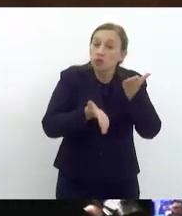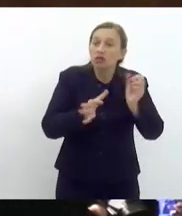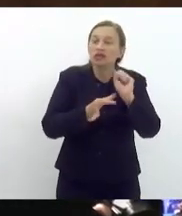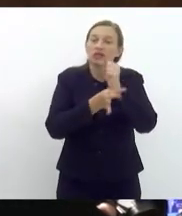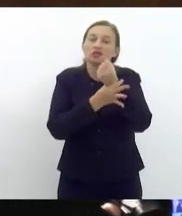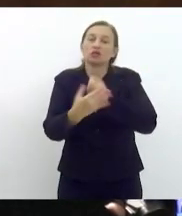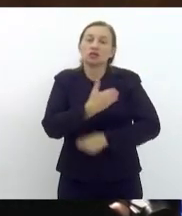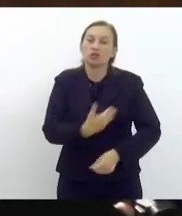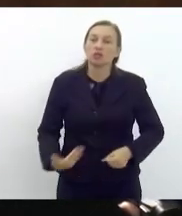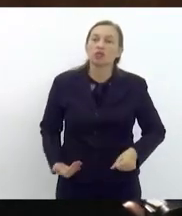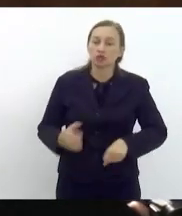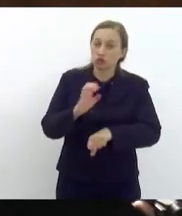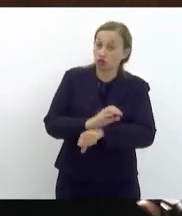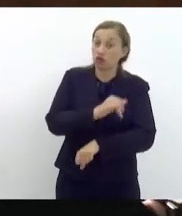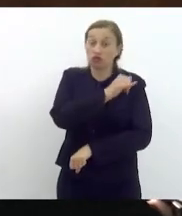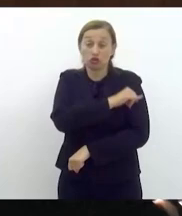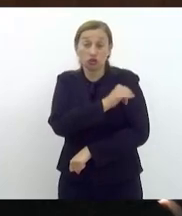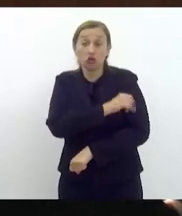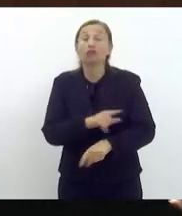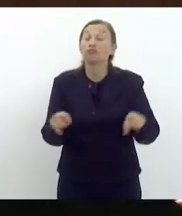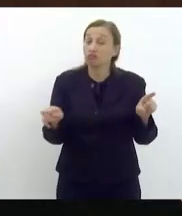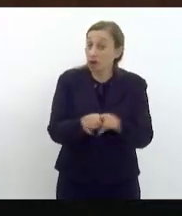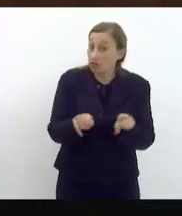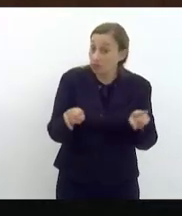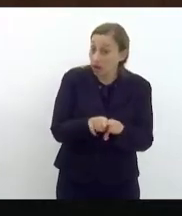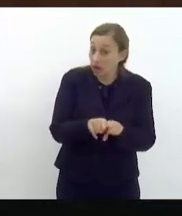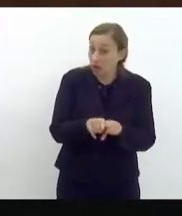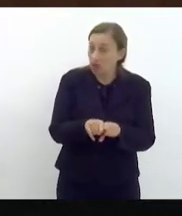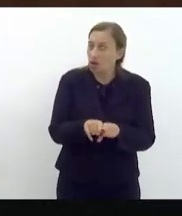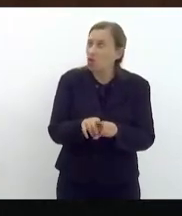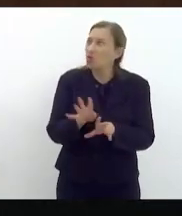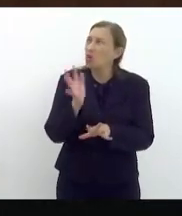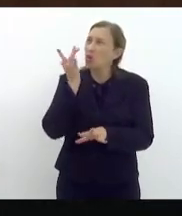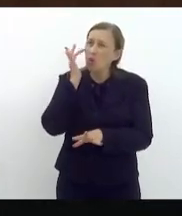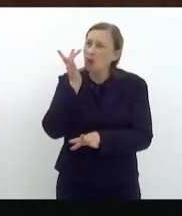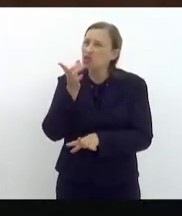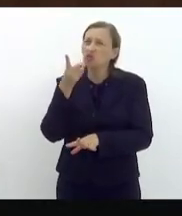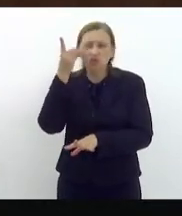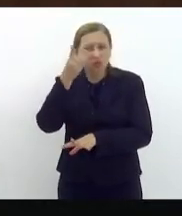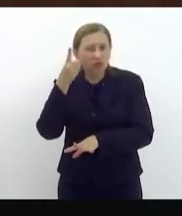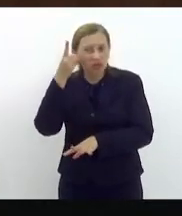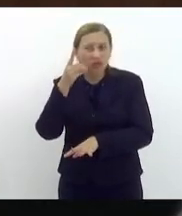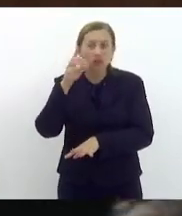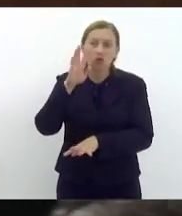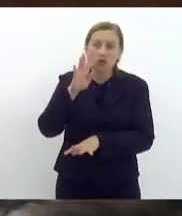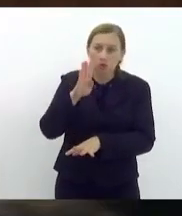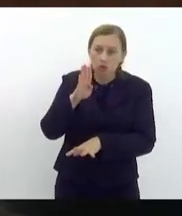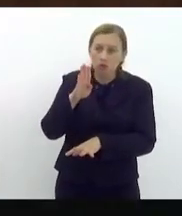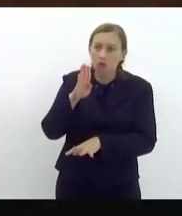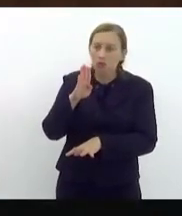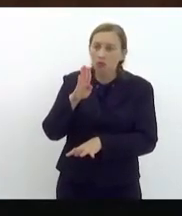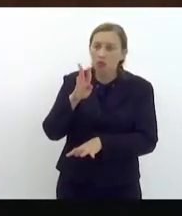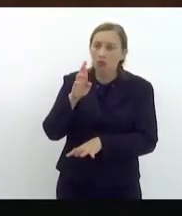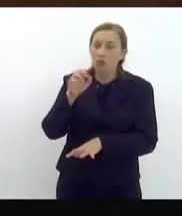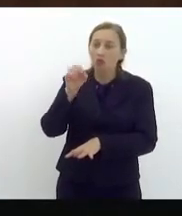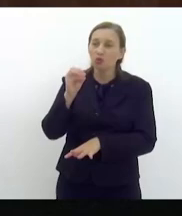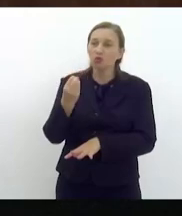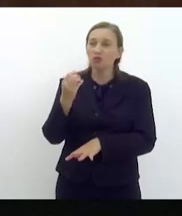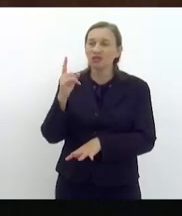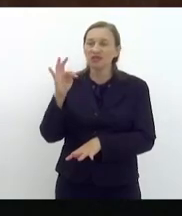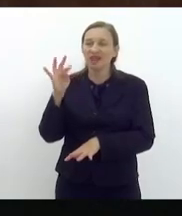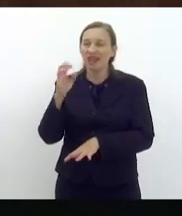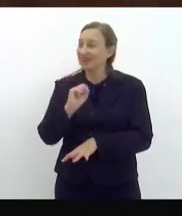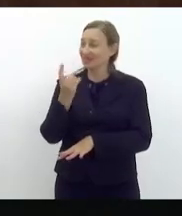pública do Estado do Rio de Janeiro, como é também, eu não me engano, mas eu acho que é do deputado Bruno Galhaço, Bruno Galhaço, perdão, Bruno